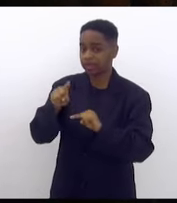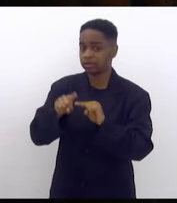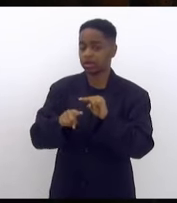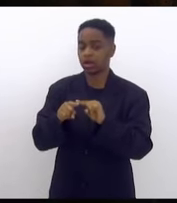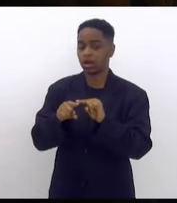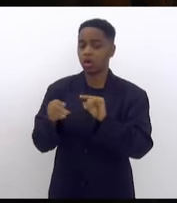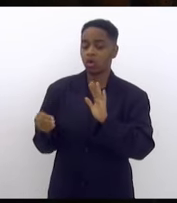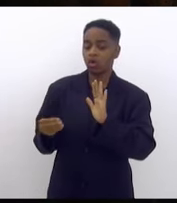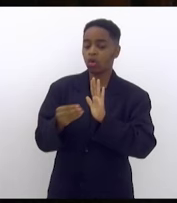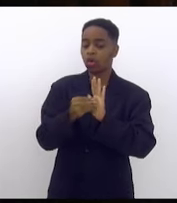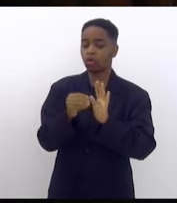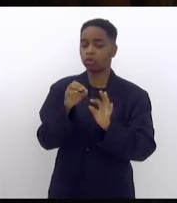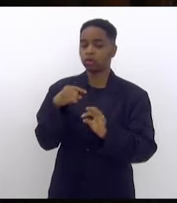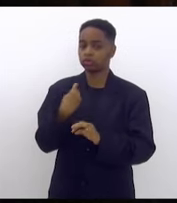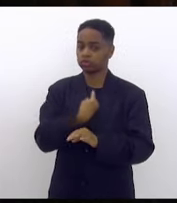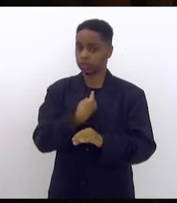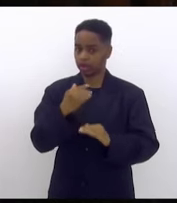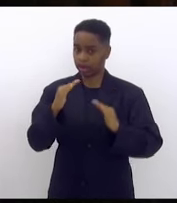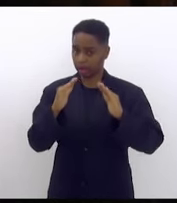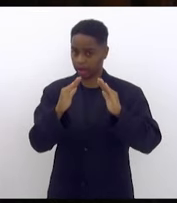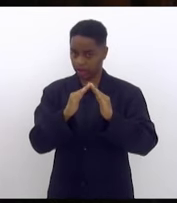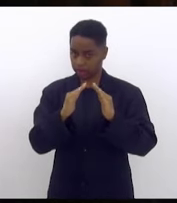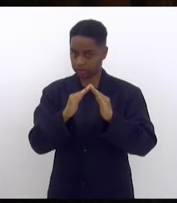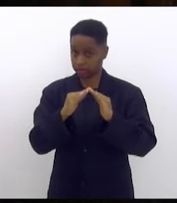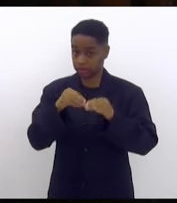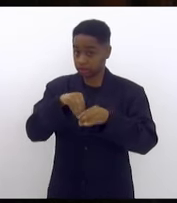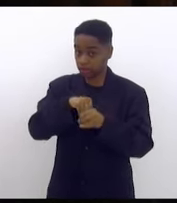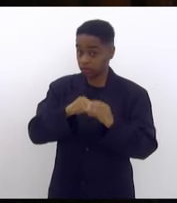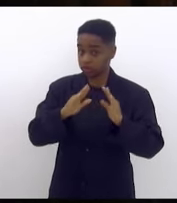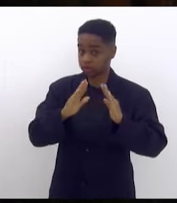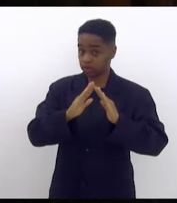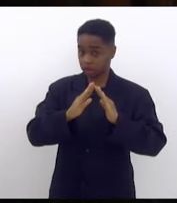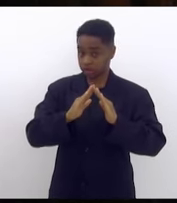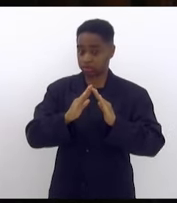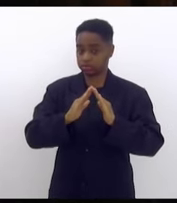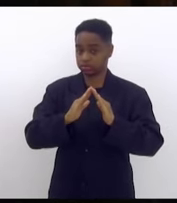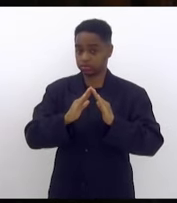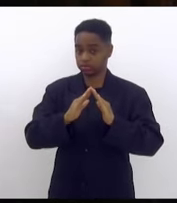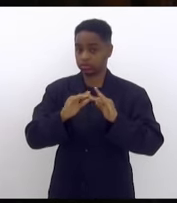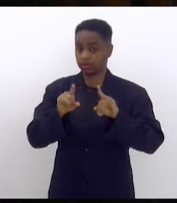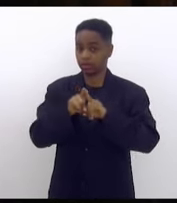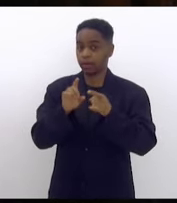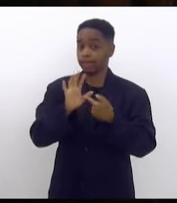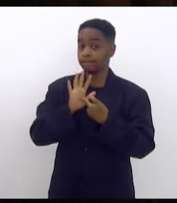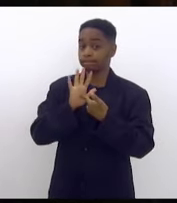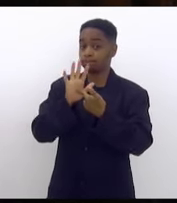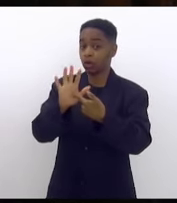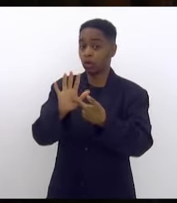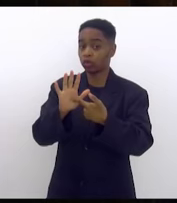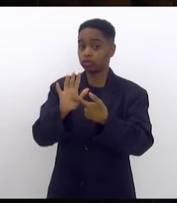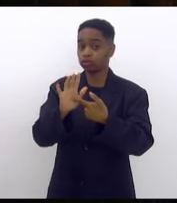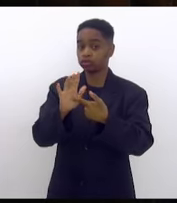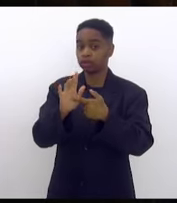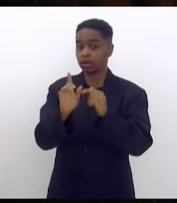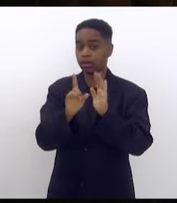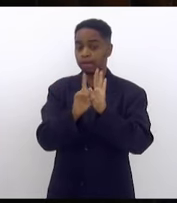nossas casas, da parte de dentro, e com a mostra do relógio, para que